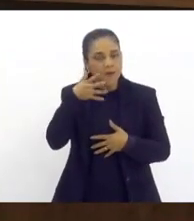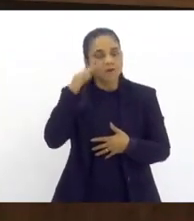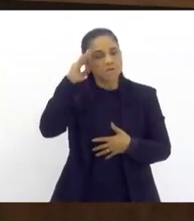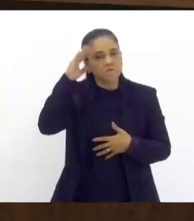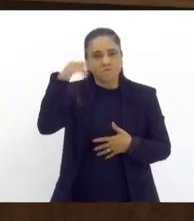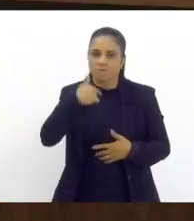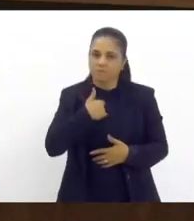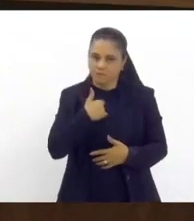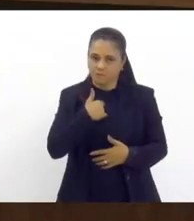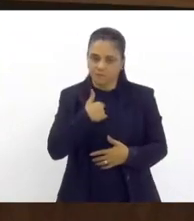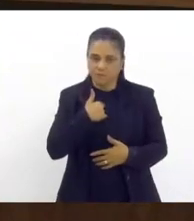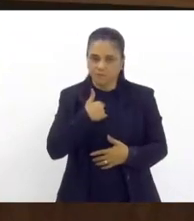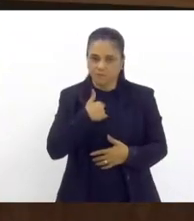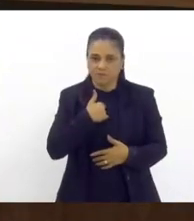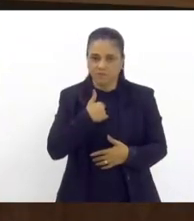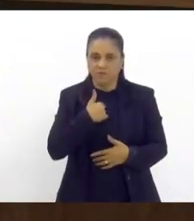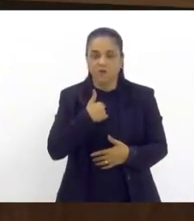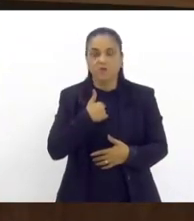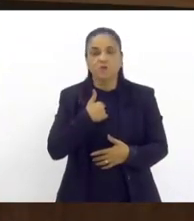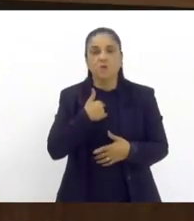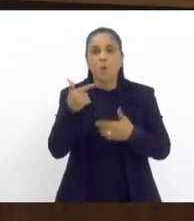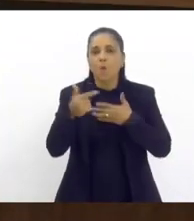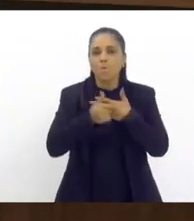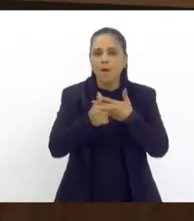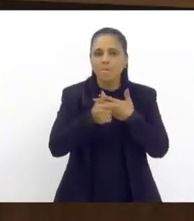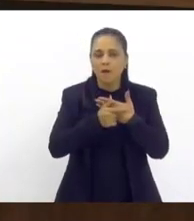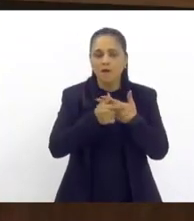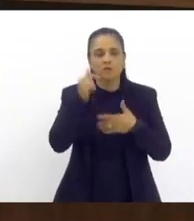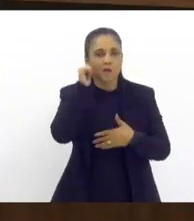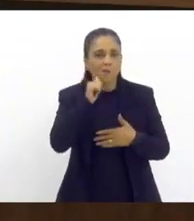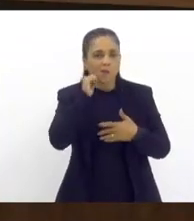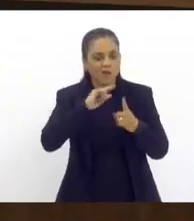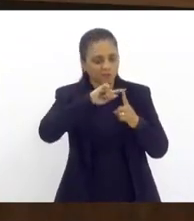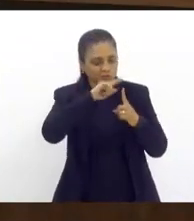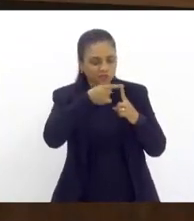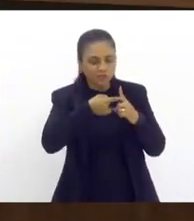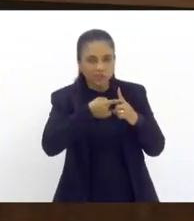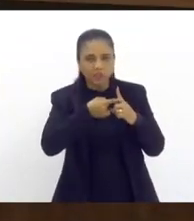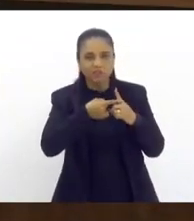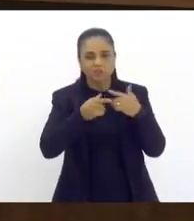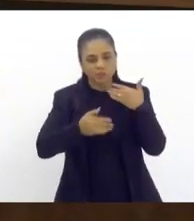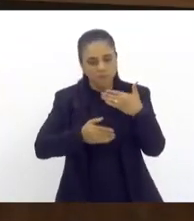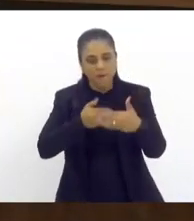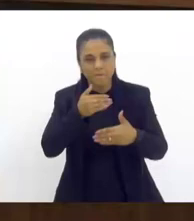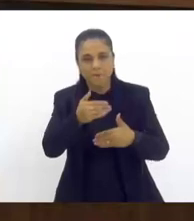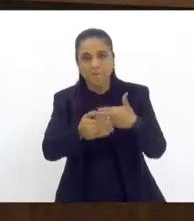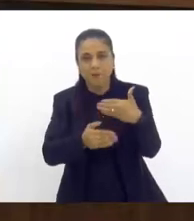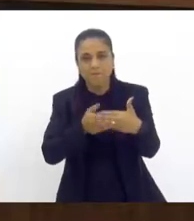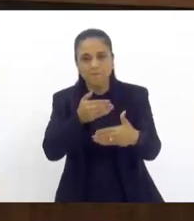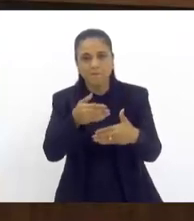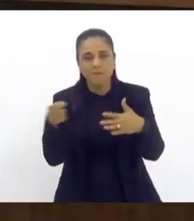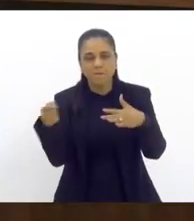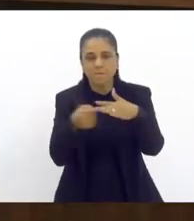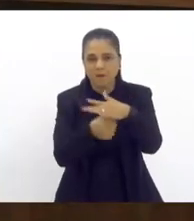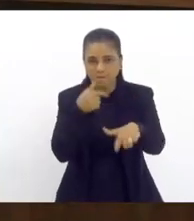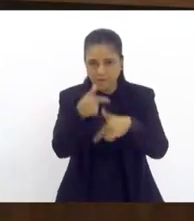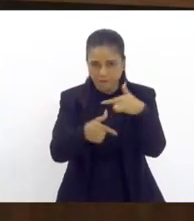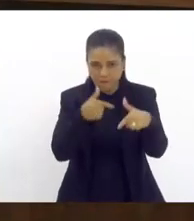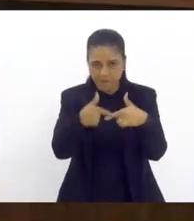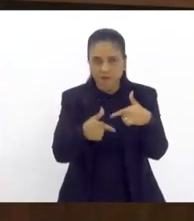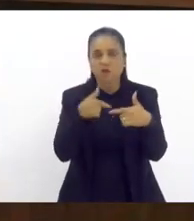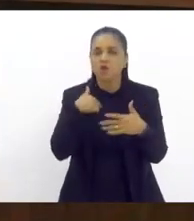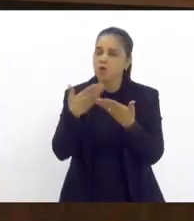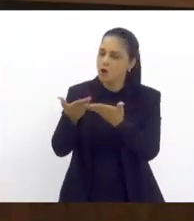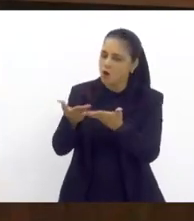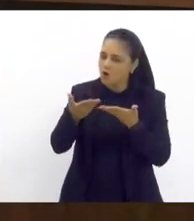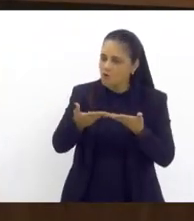primordial: o papel das gestantes nesse processo, né? E aproveito aqui para fazer um convite às